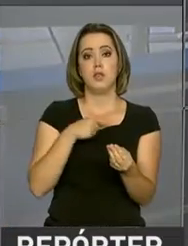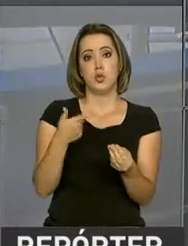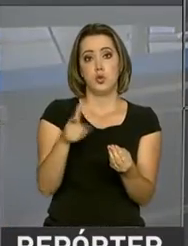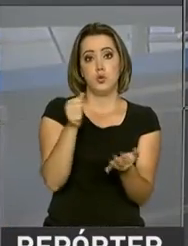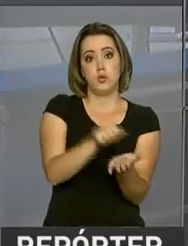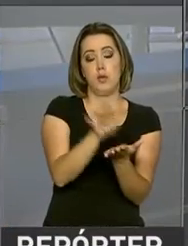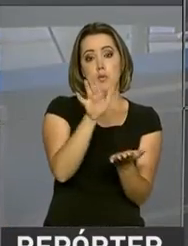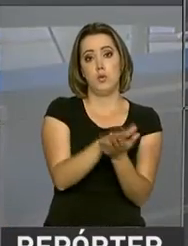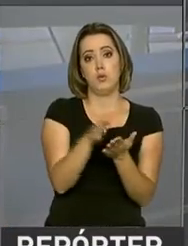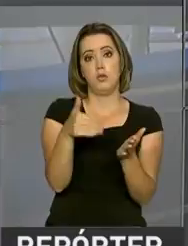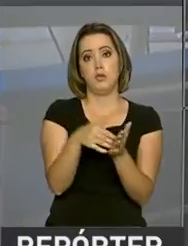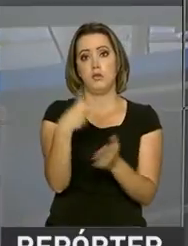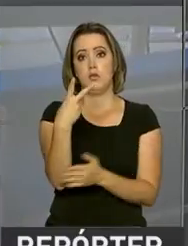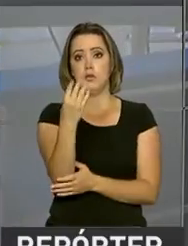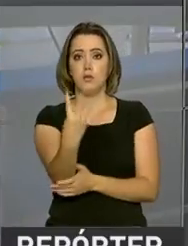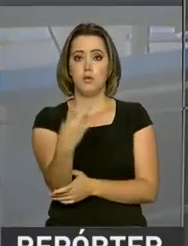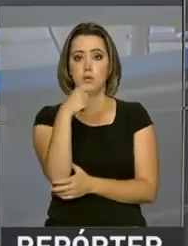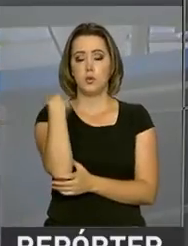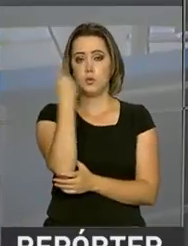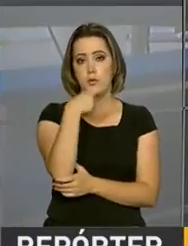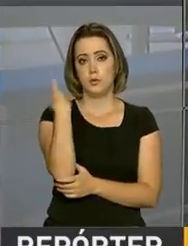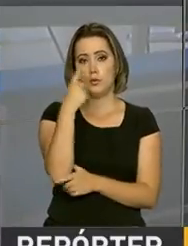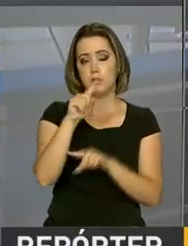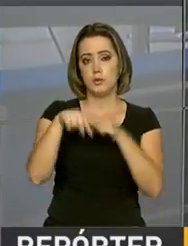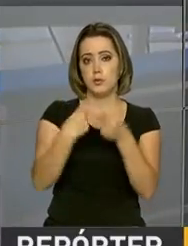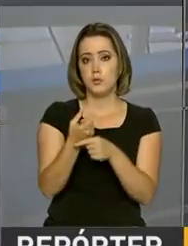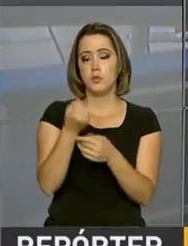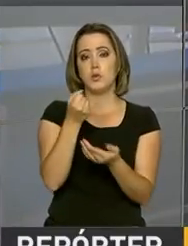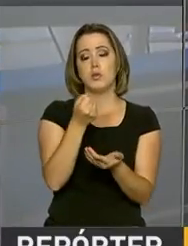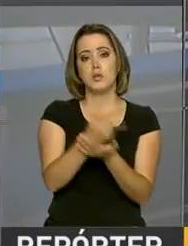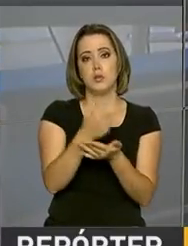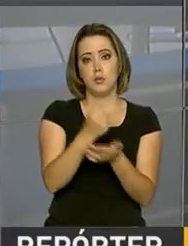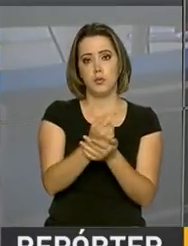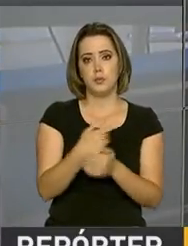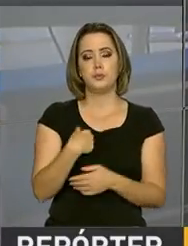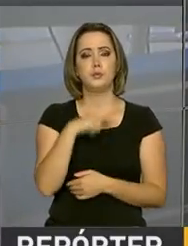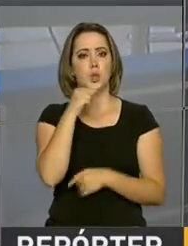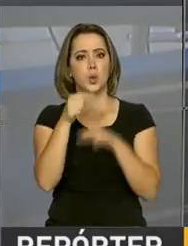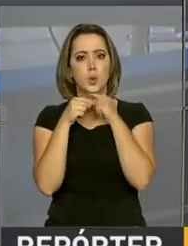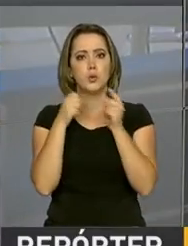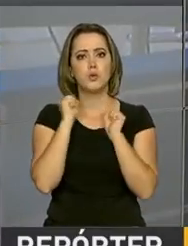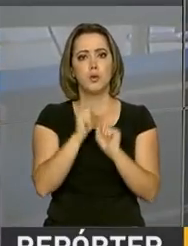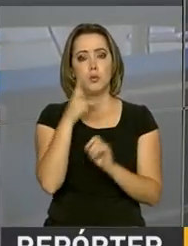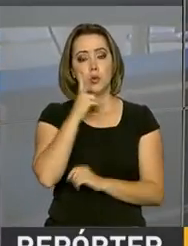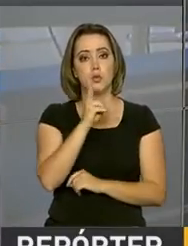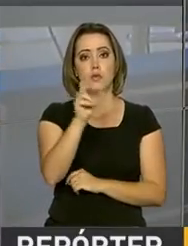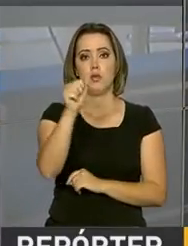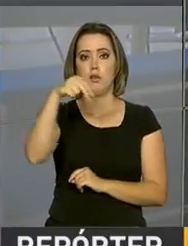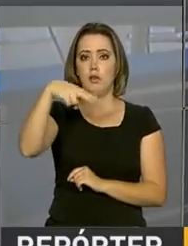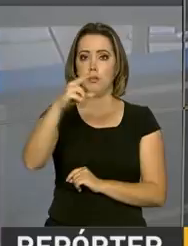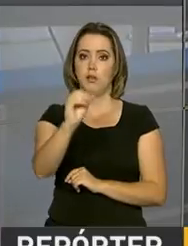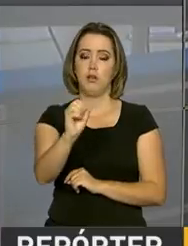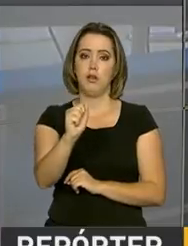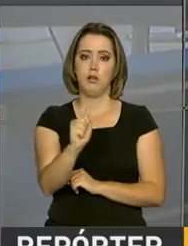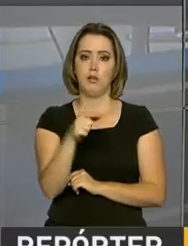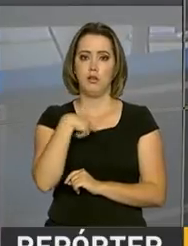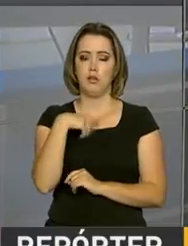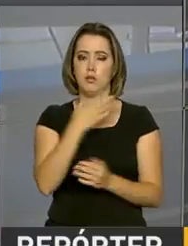a compra passageiros que tiverem dúvidas podem acessar a página da anac na internet em